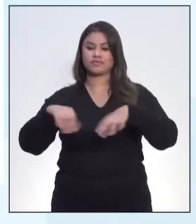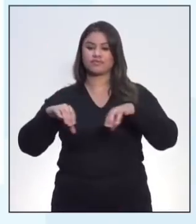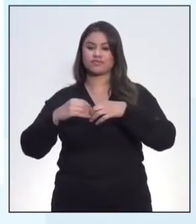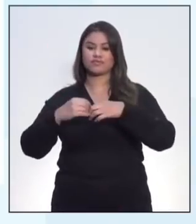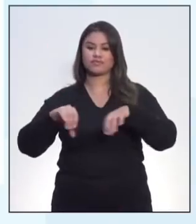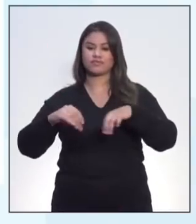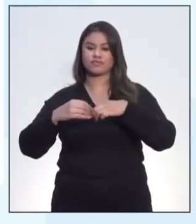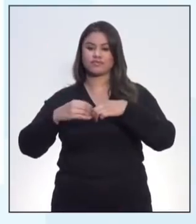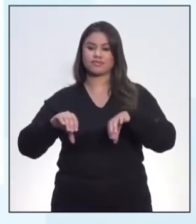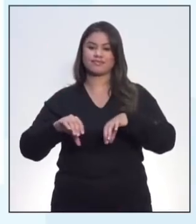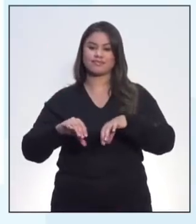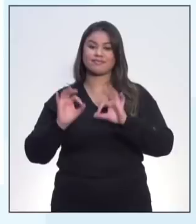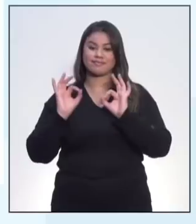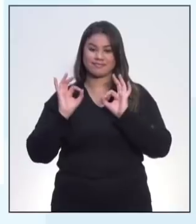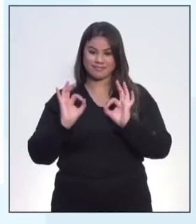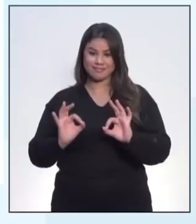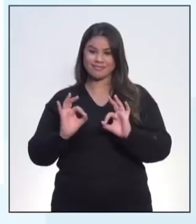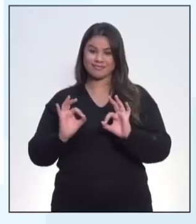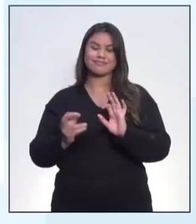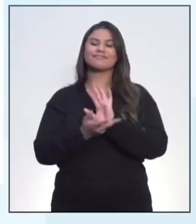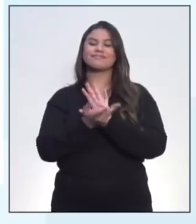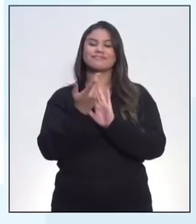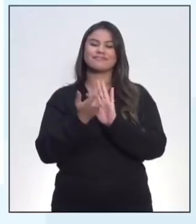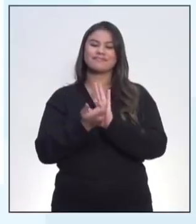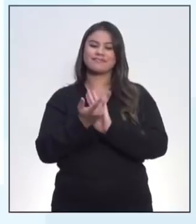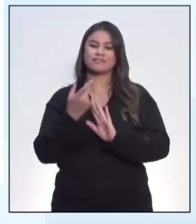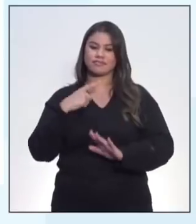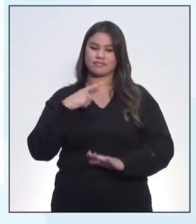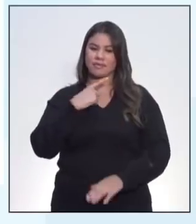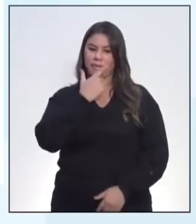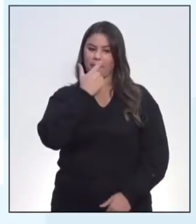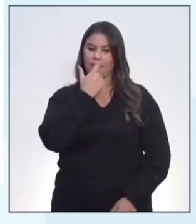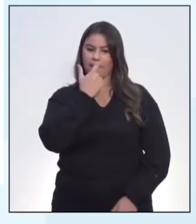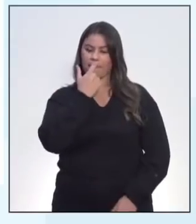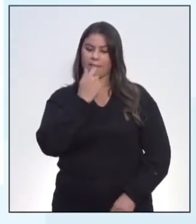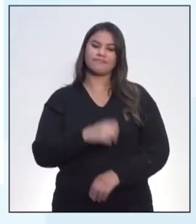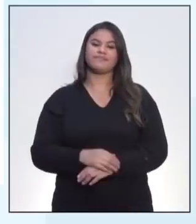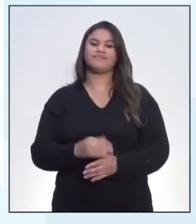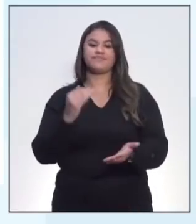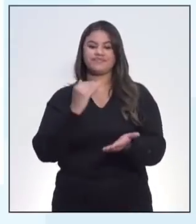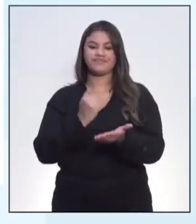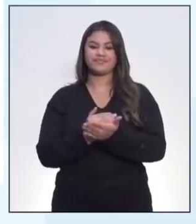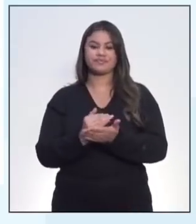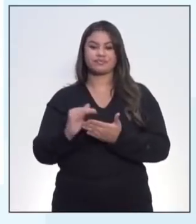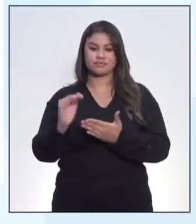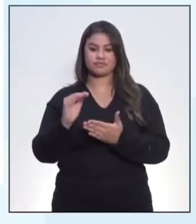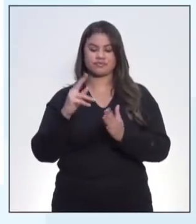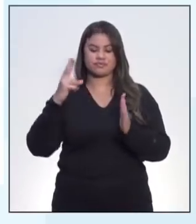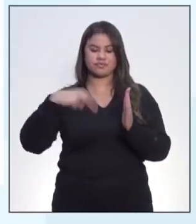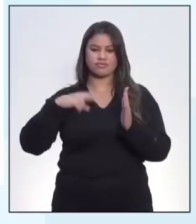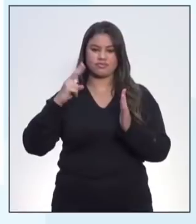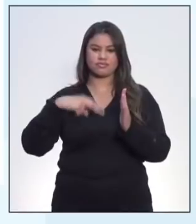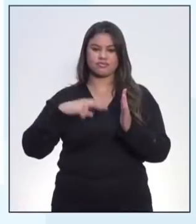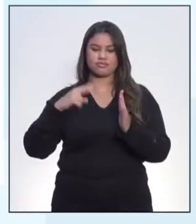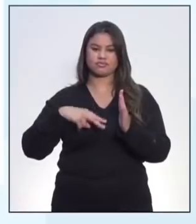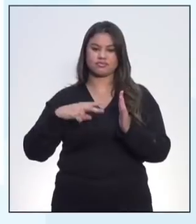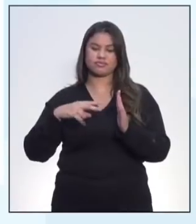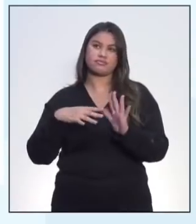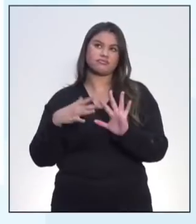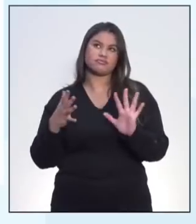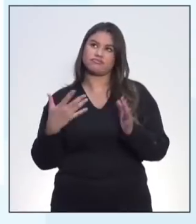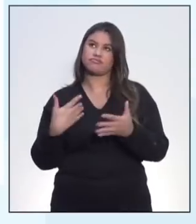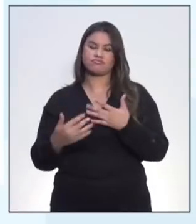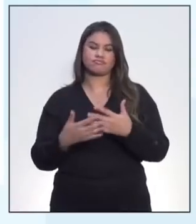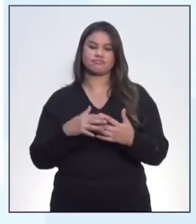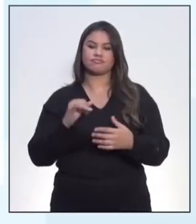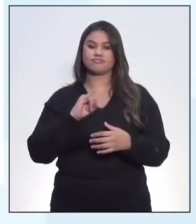todos representados, tá ok? Se você começar essa leitura, o que ele faz? Mesmo que não tivesse, por exemplo,